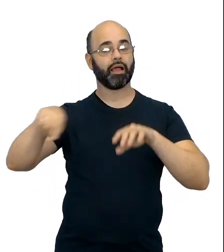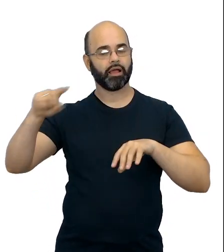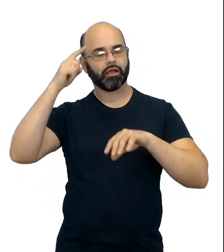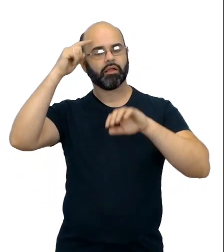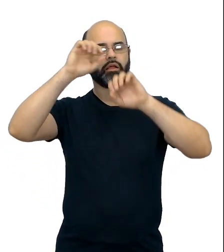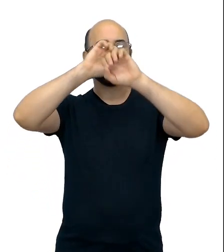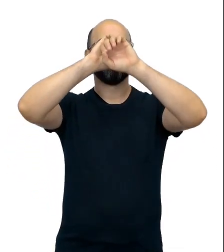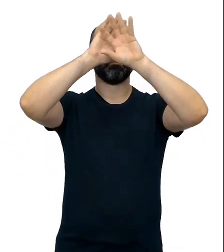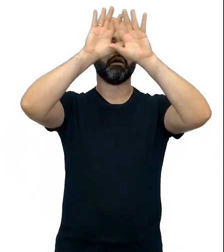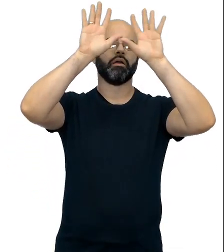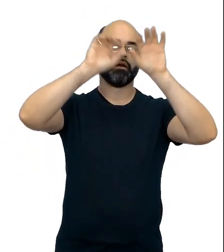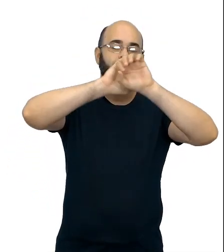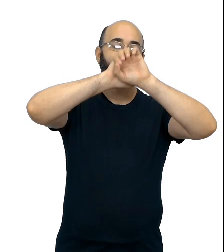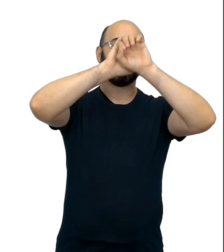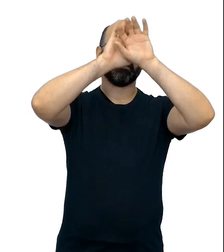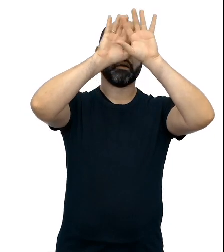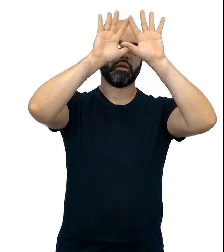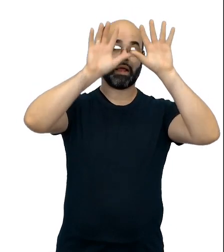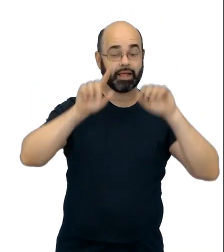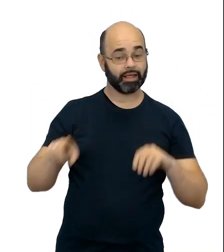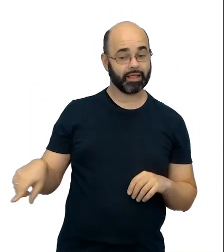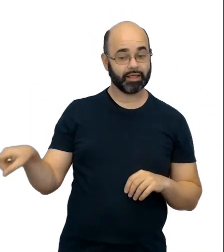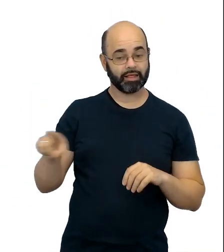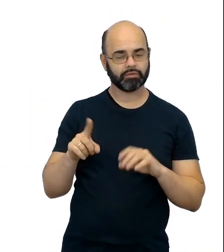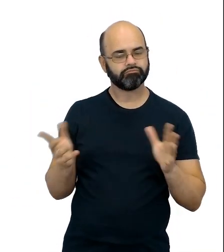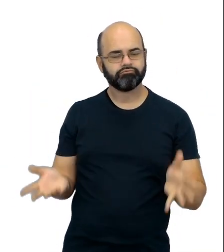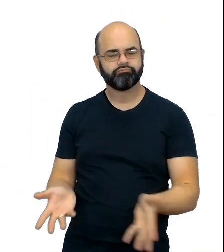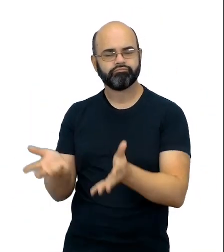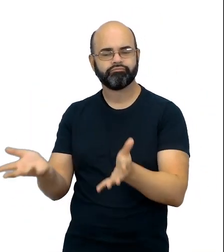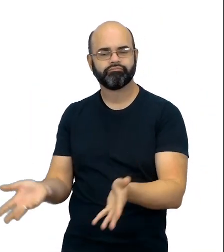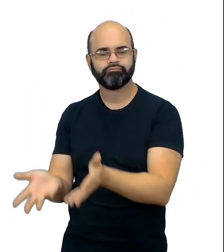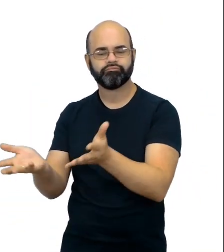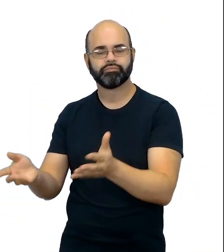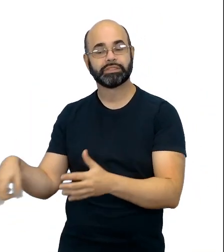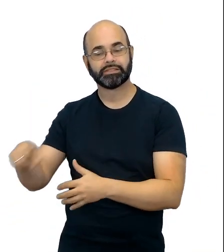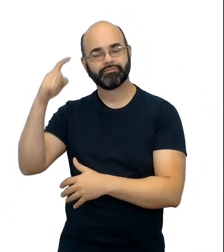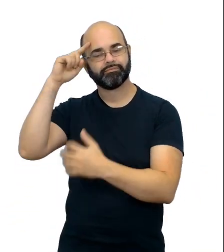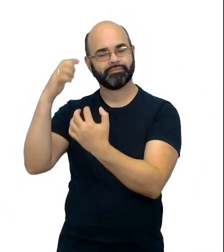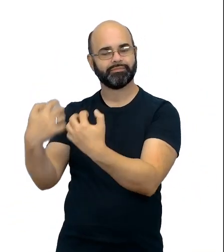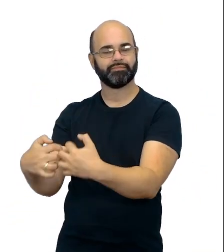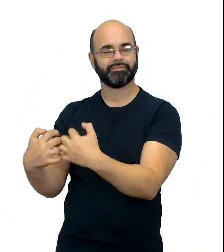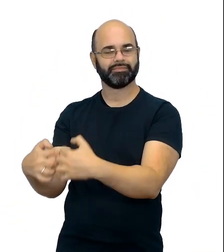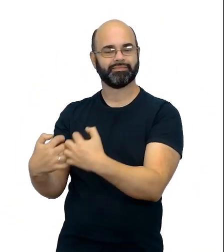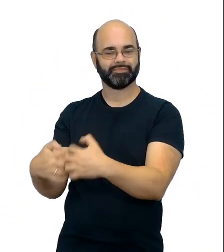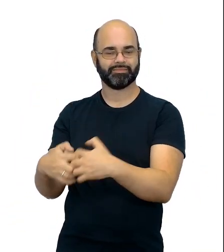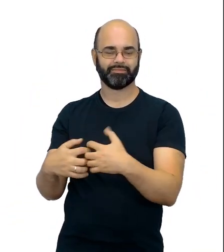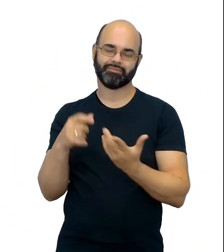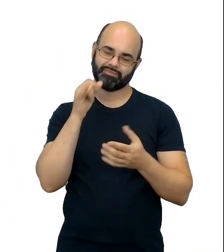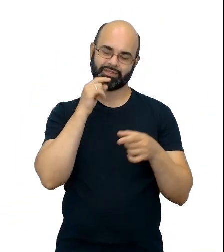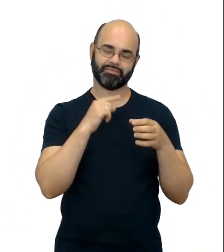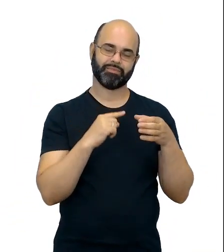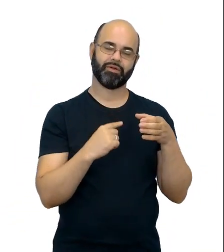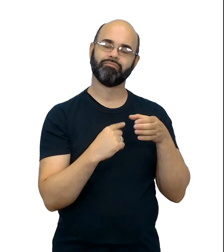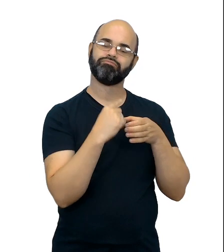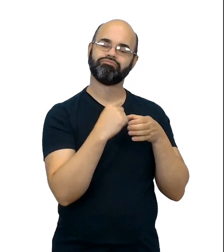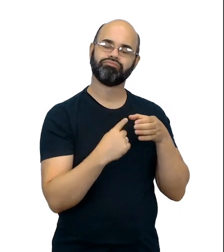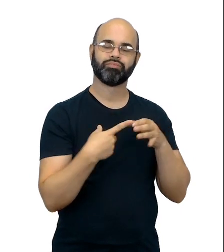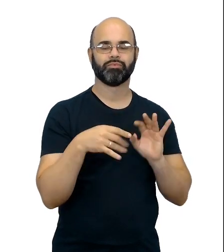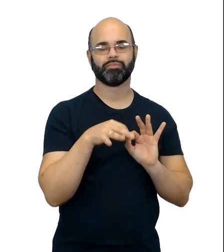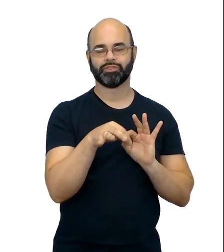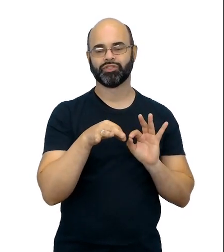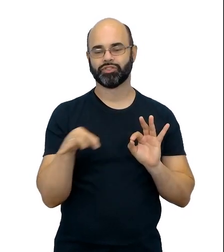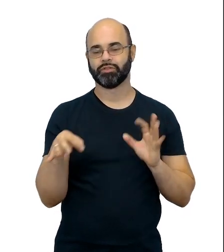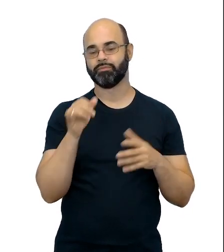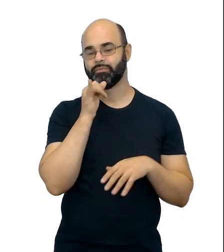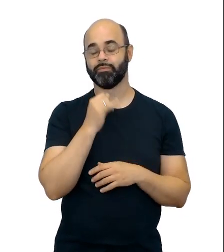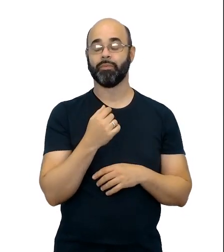fração dentro, né, desse universo dos números racionais, como a de medida. Quando a gente fala